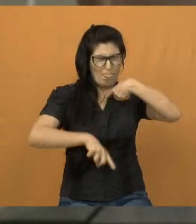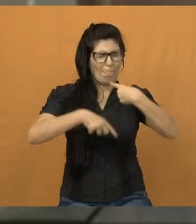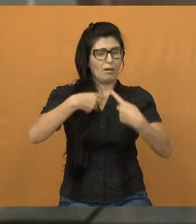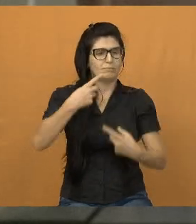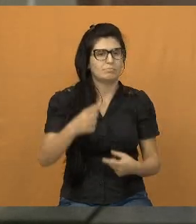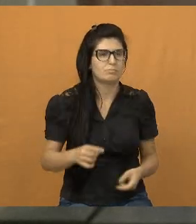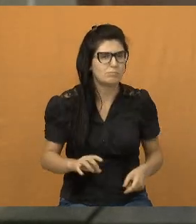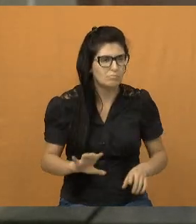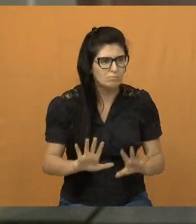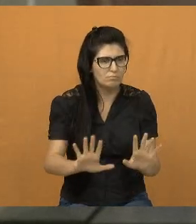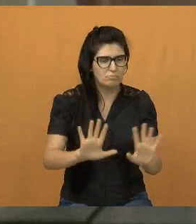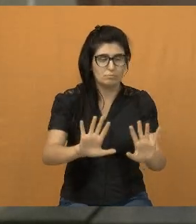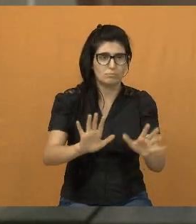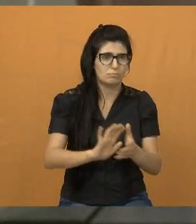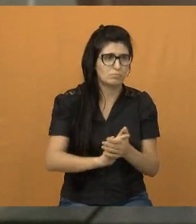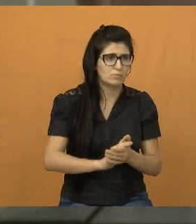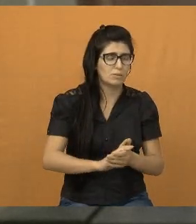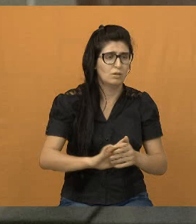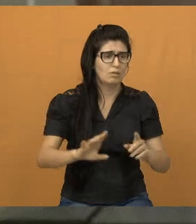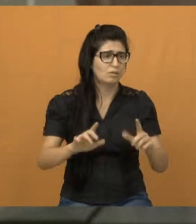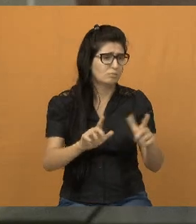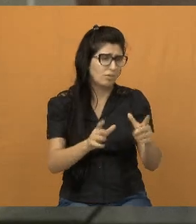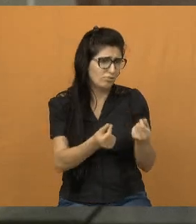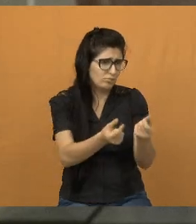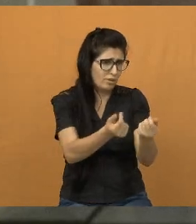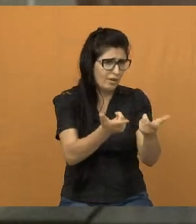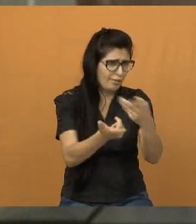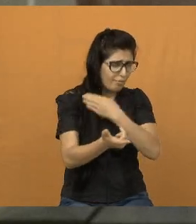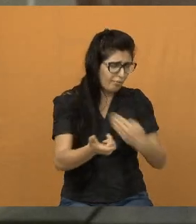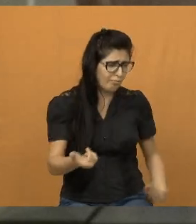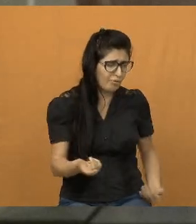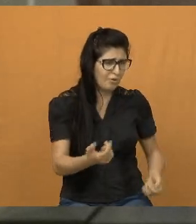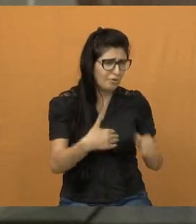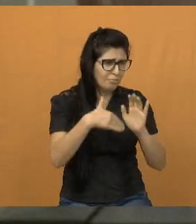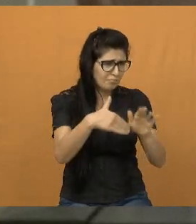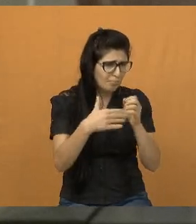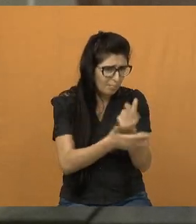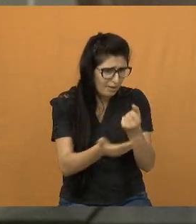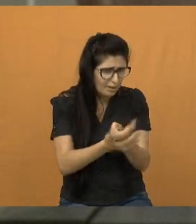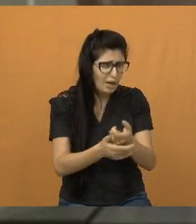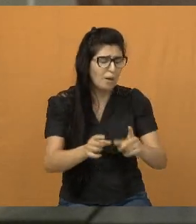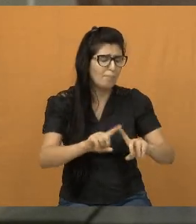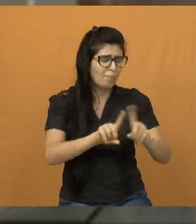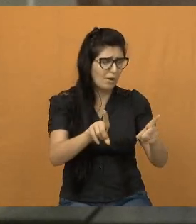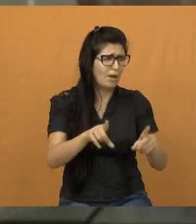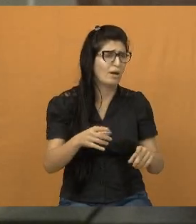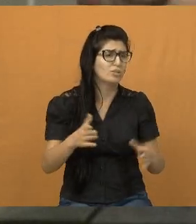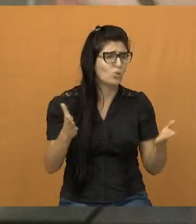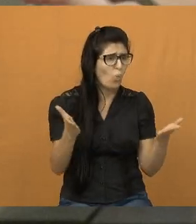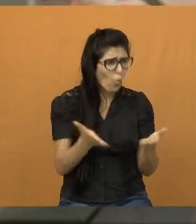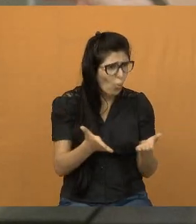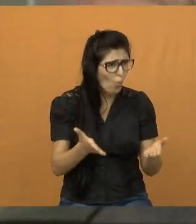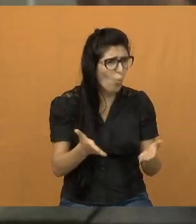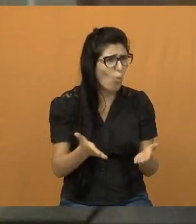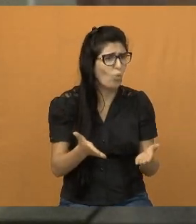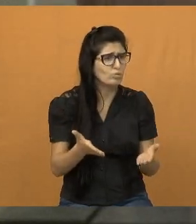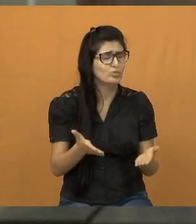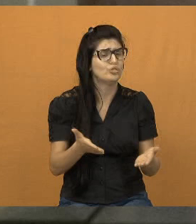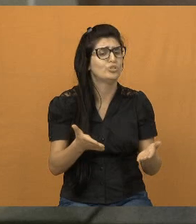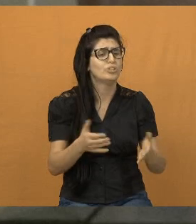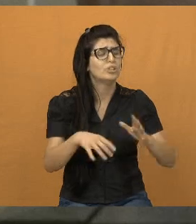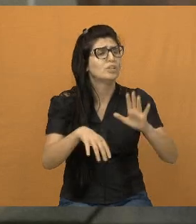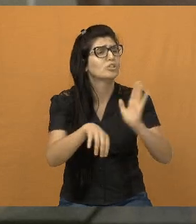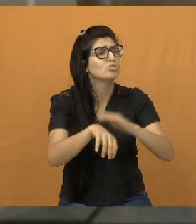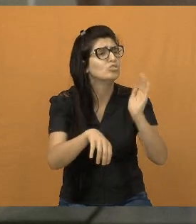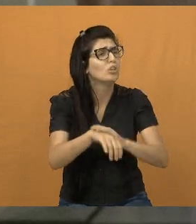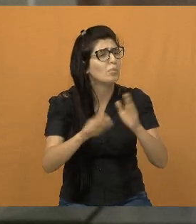ele tem. A gente conseguiu garantir que ele acesse o profissional que vai poder fazer um acompanhamento